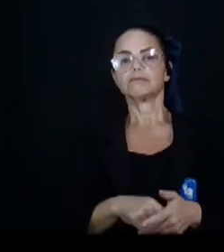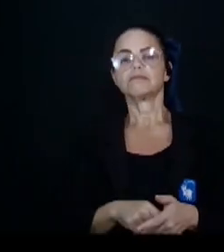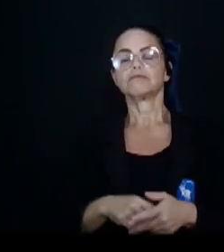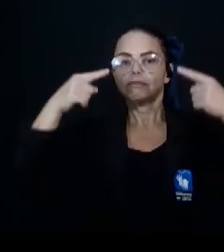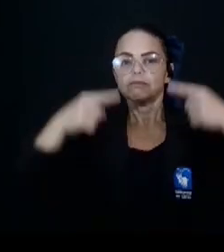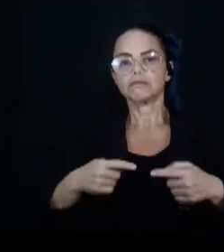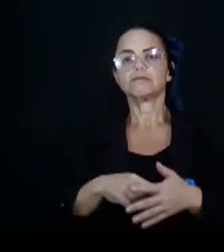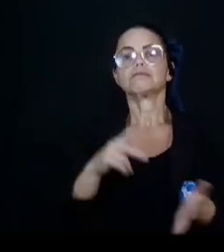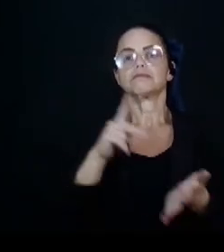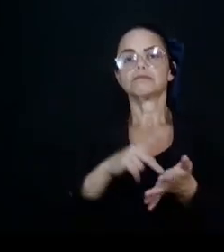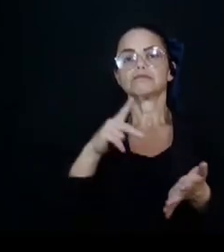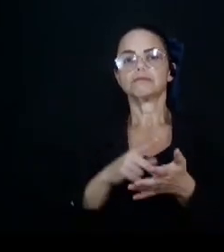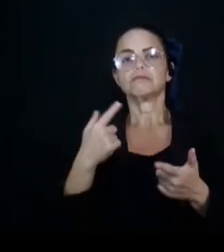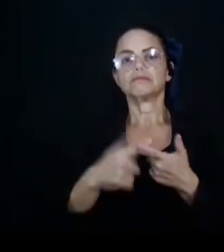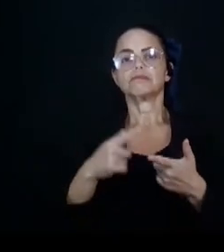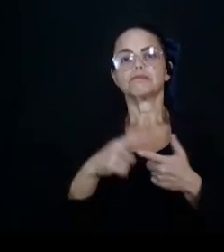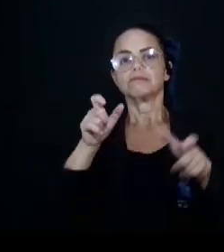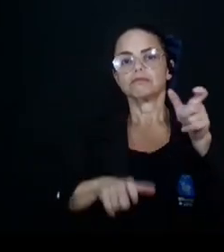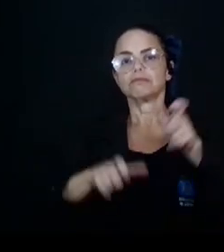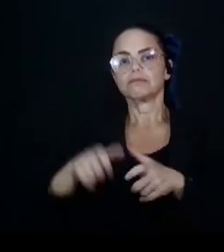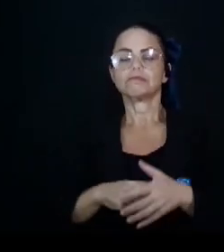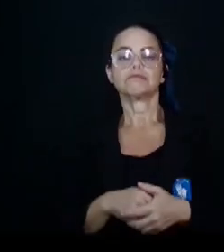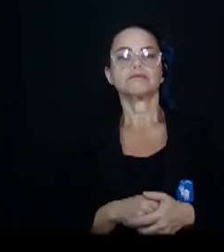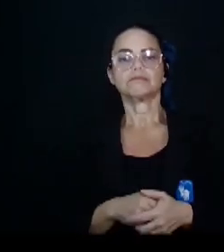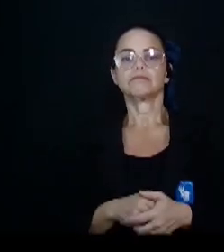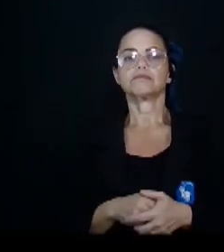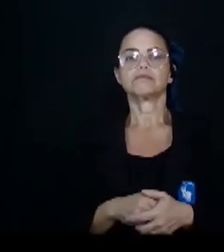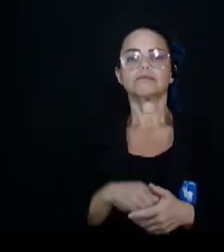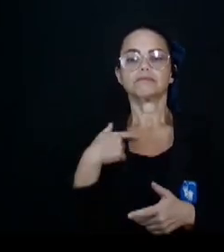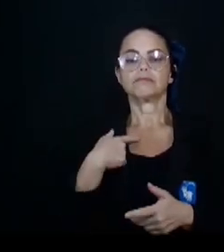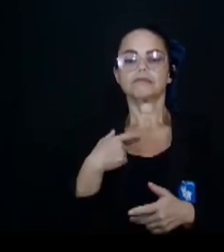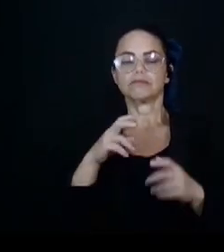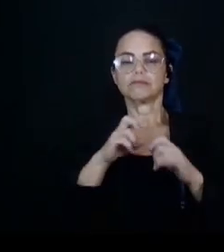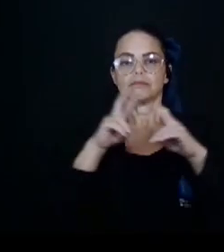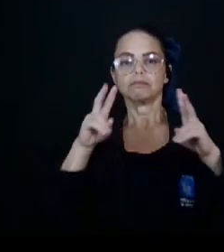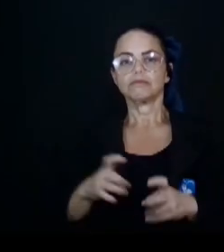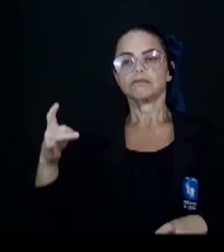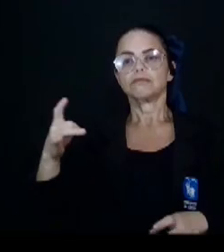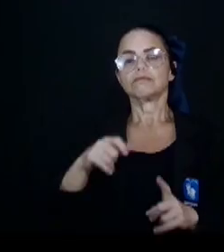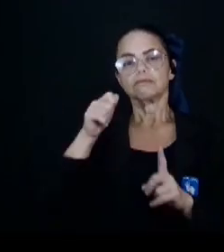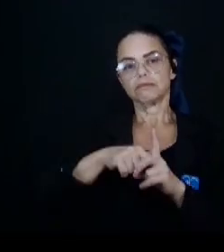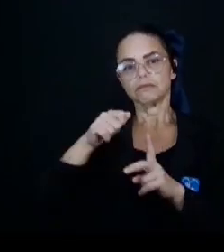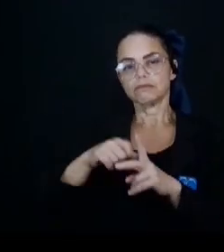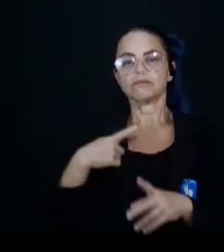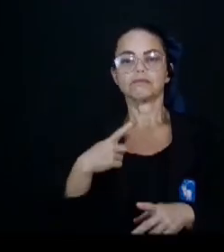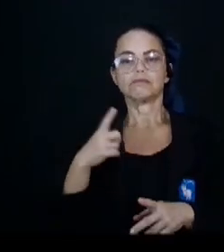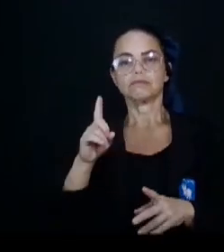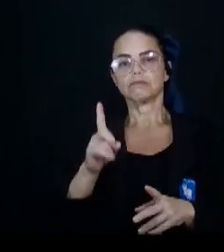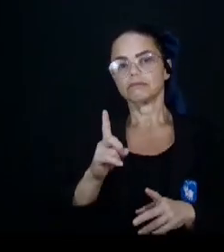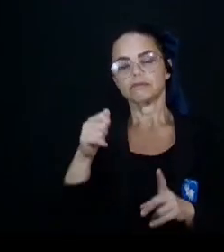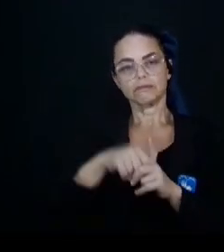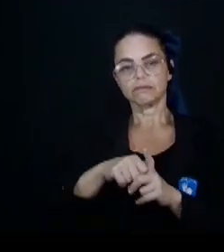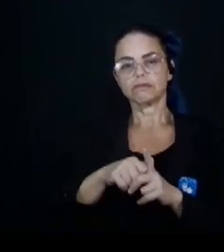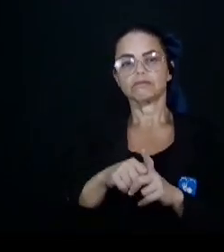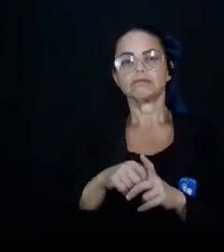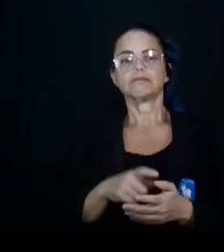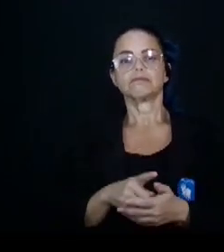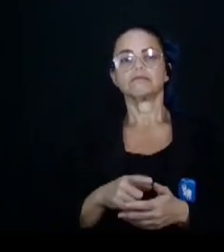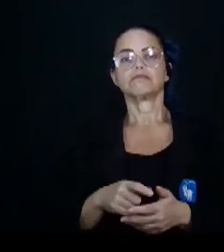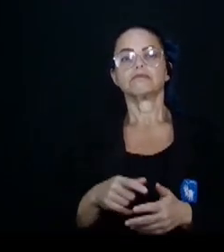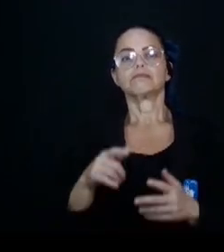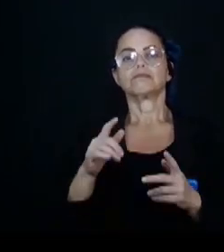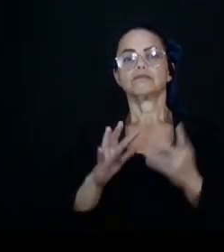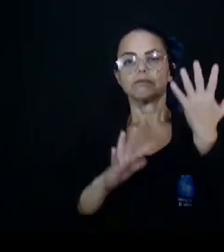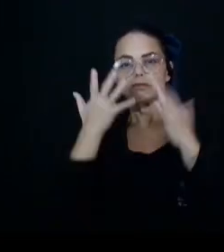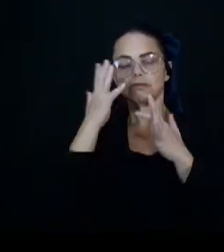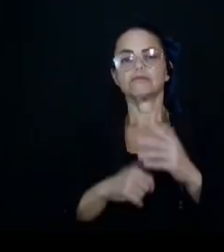porque as pessoas acabam relatando muito o mês, e não é somente um mês, né, fevereiro, laranja, a gente